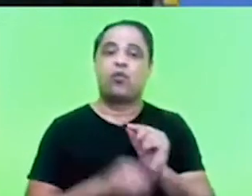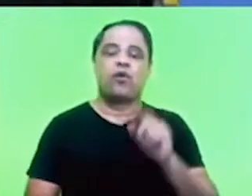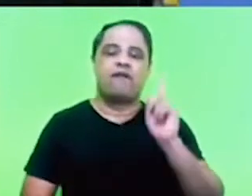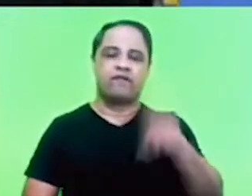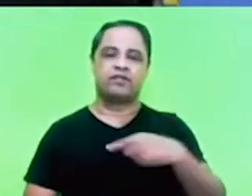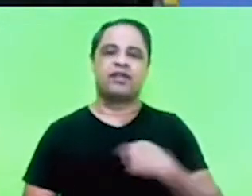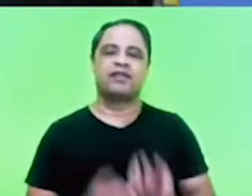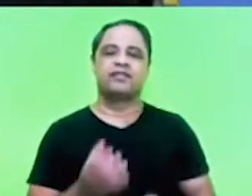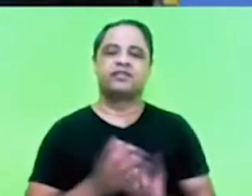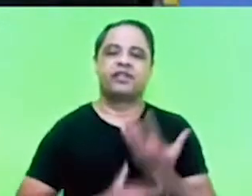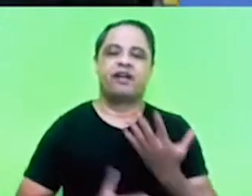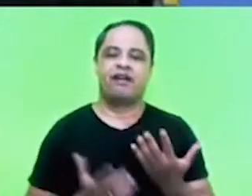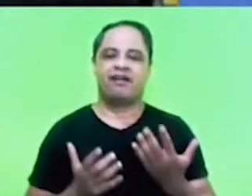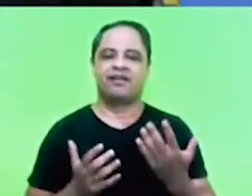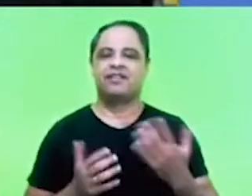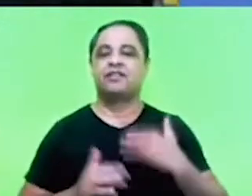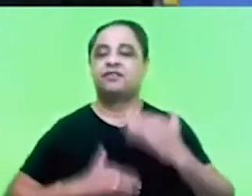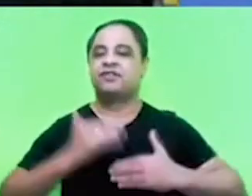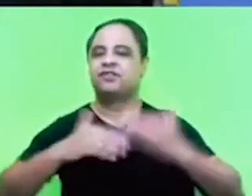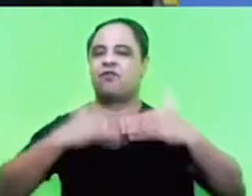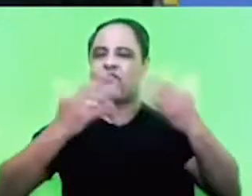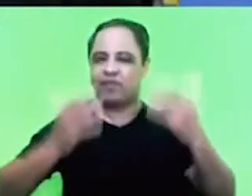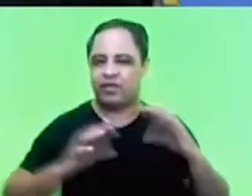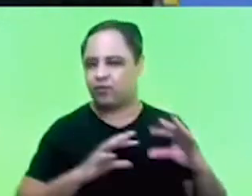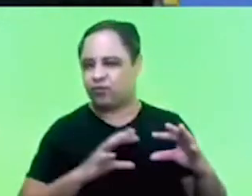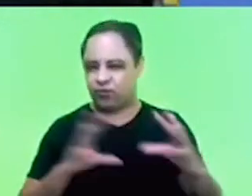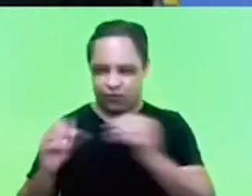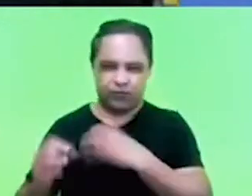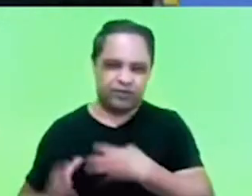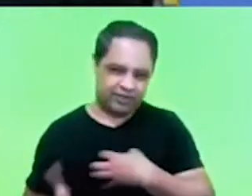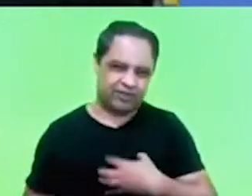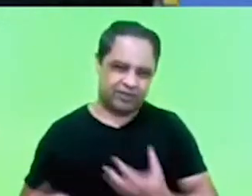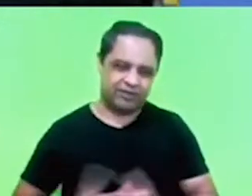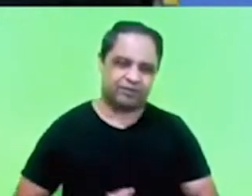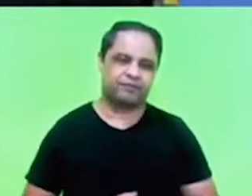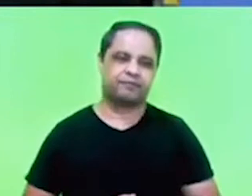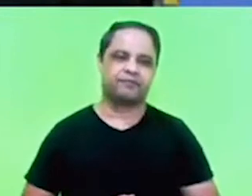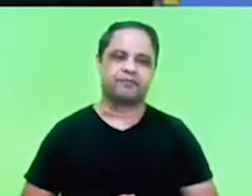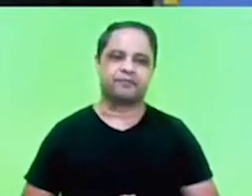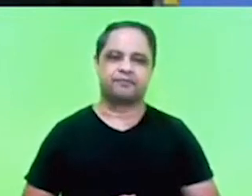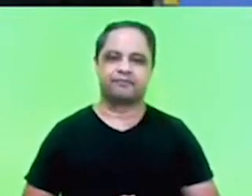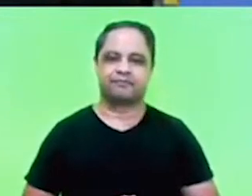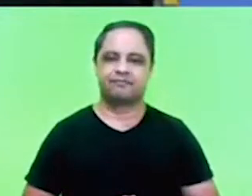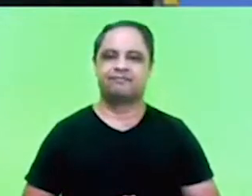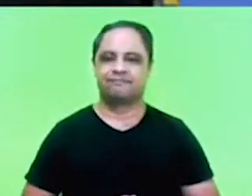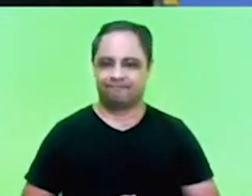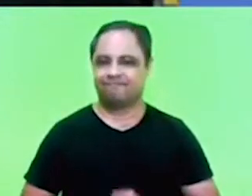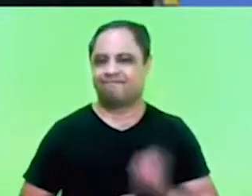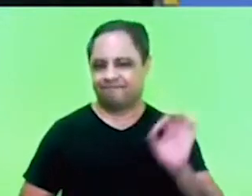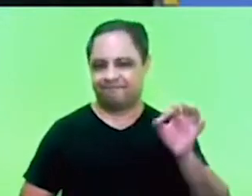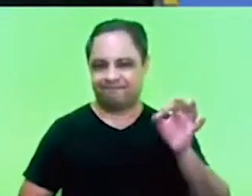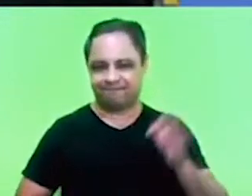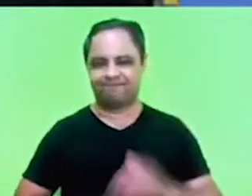gerar desenvolvimento em todos os sentidos, entendeu? É isso mesmo.